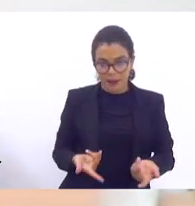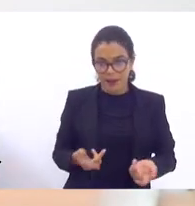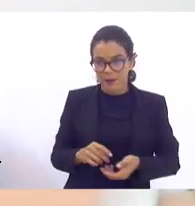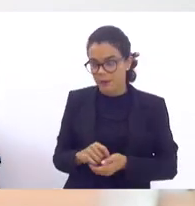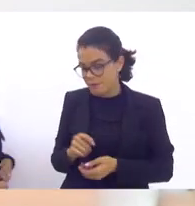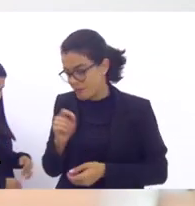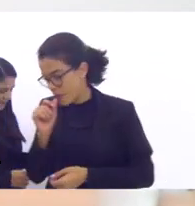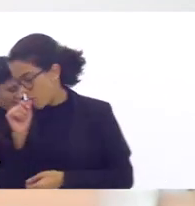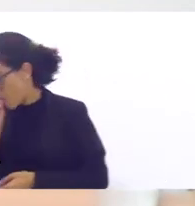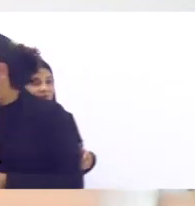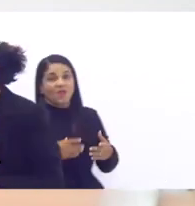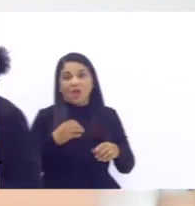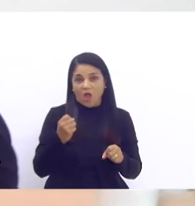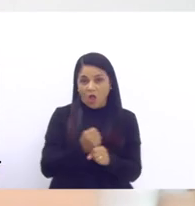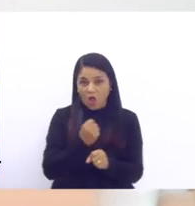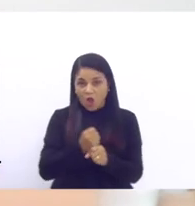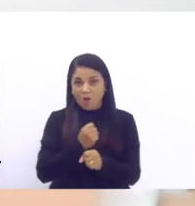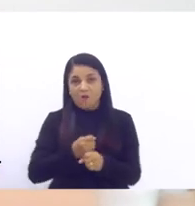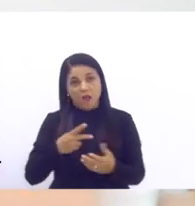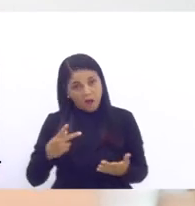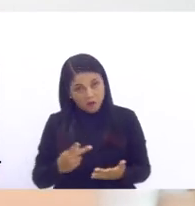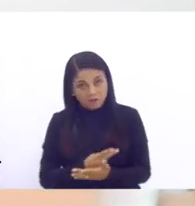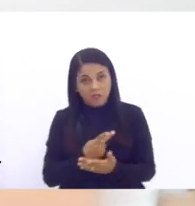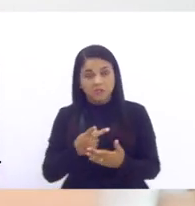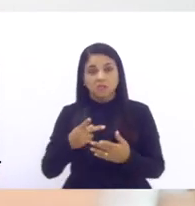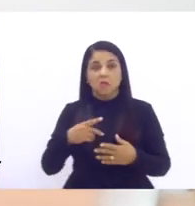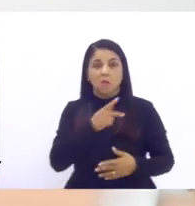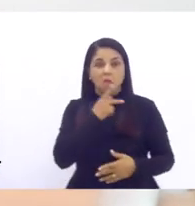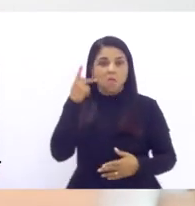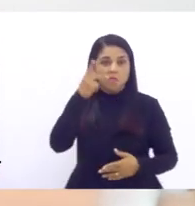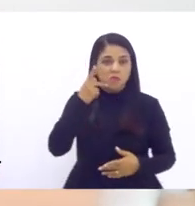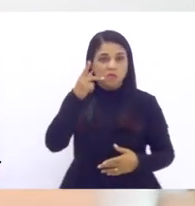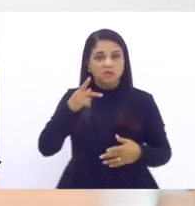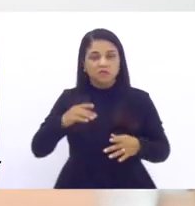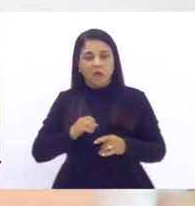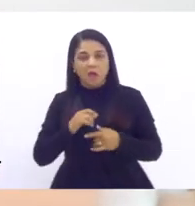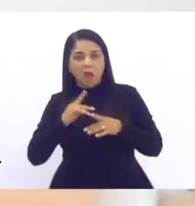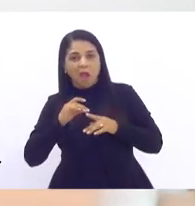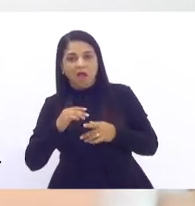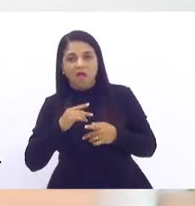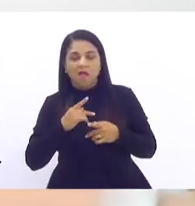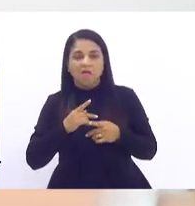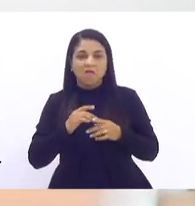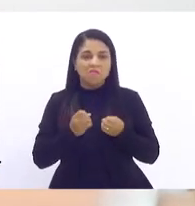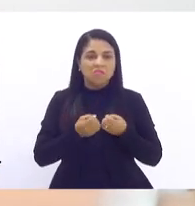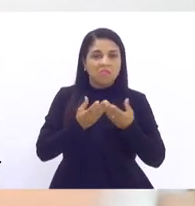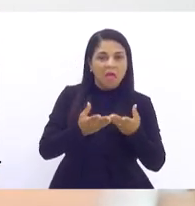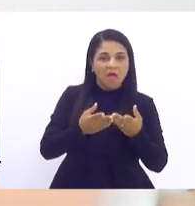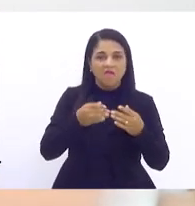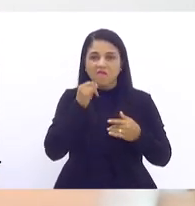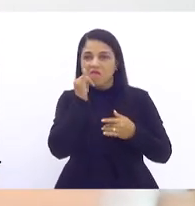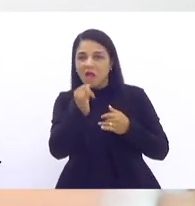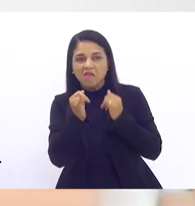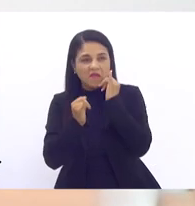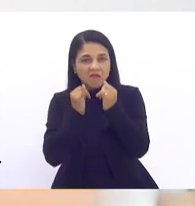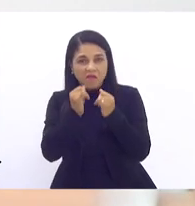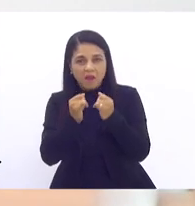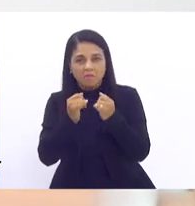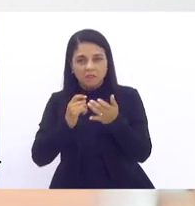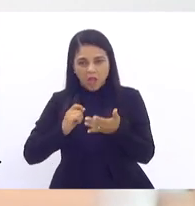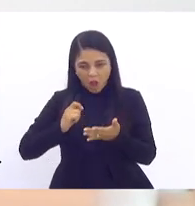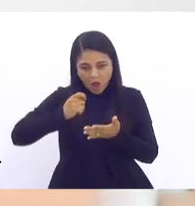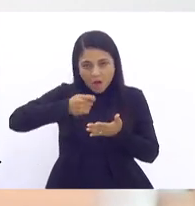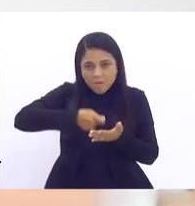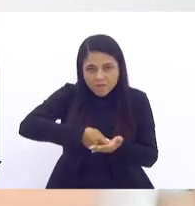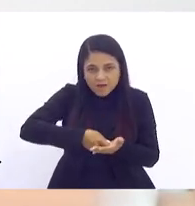acontecendo a obra o político vai ali estoura a bomba faz aquele oba oba Faz aquela coisa mas a conta só chega depois